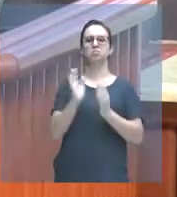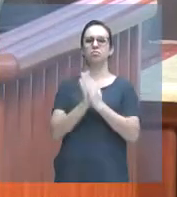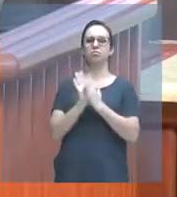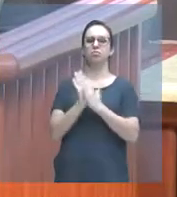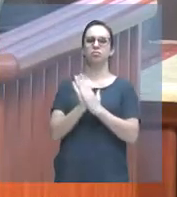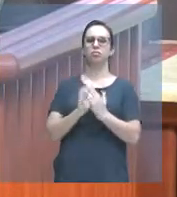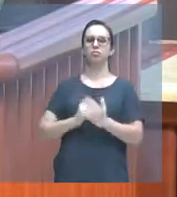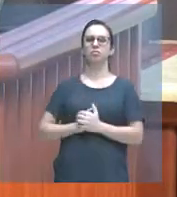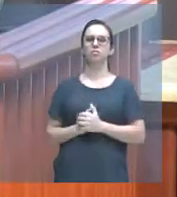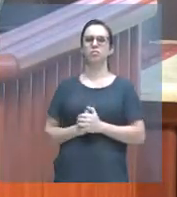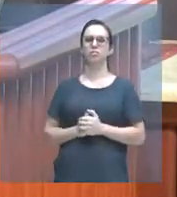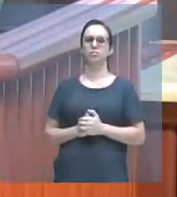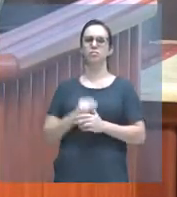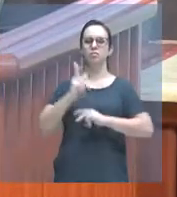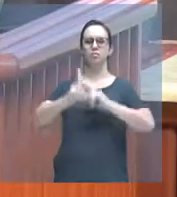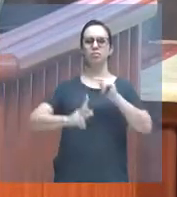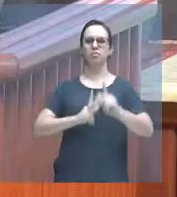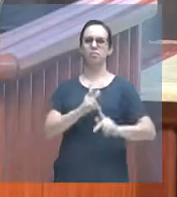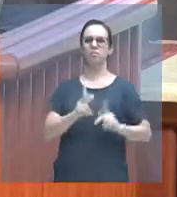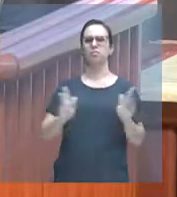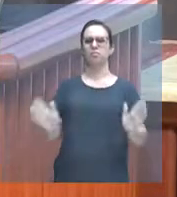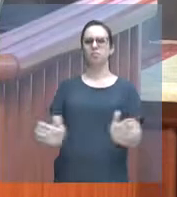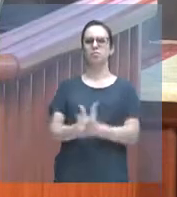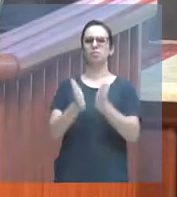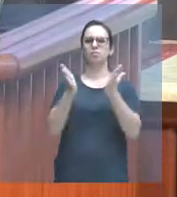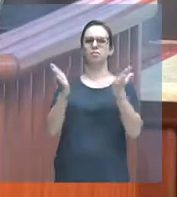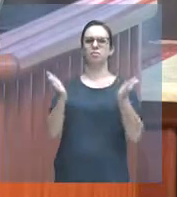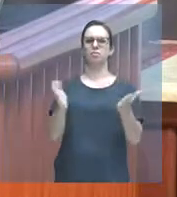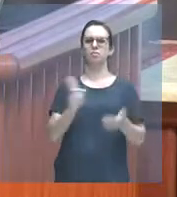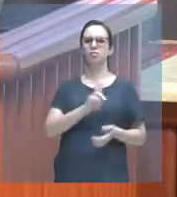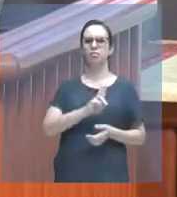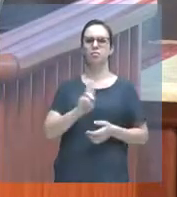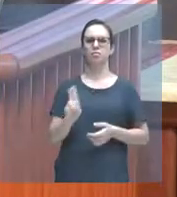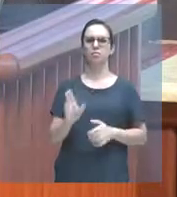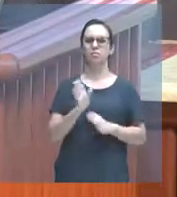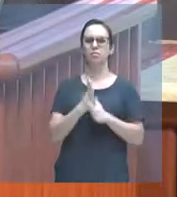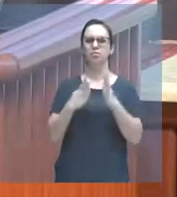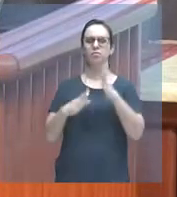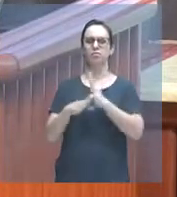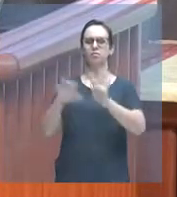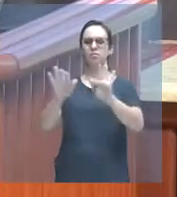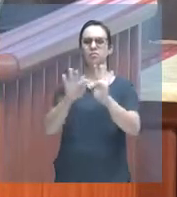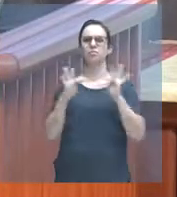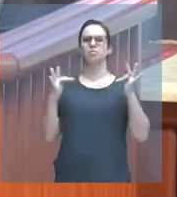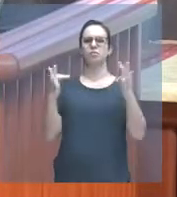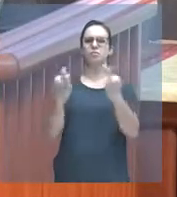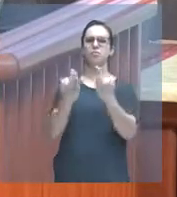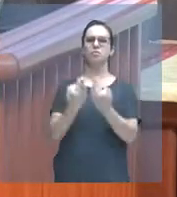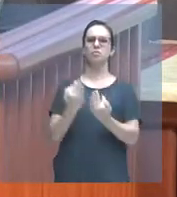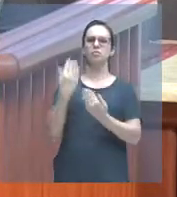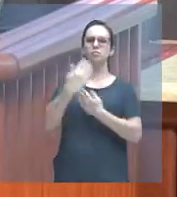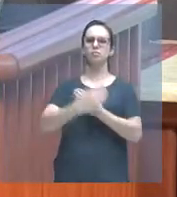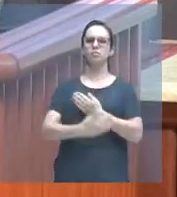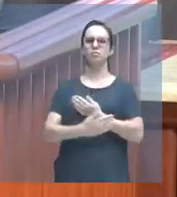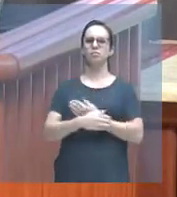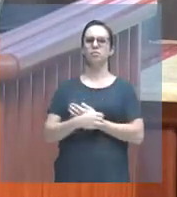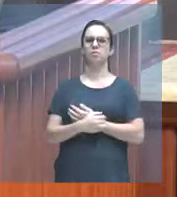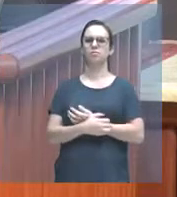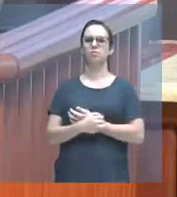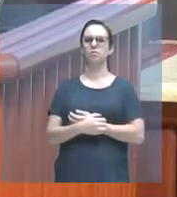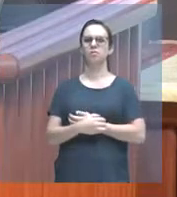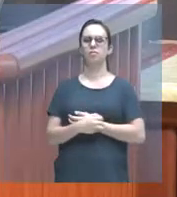antemão, uma pessoa maravilhosa, em seu nome, todos os familiares aqui presentes, né, que nos